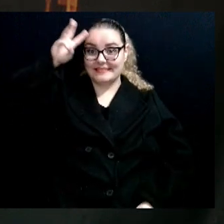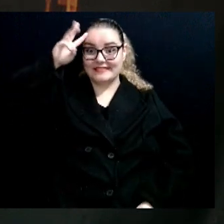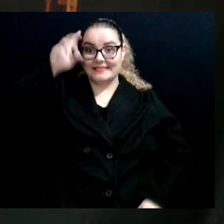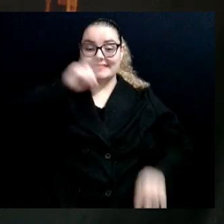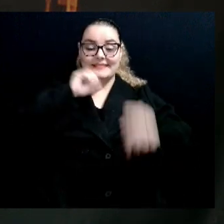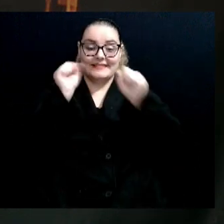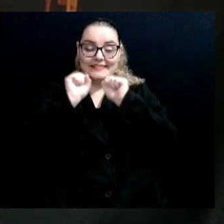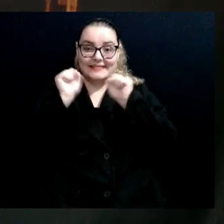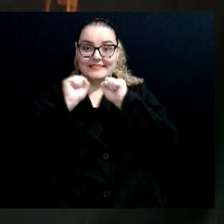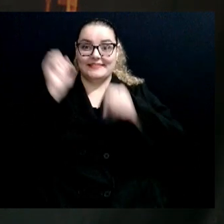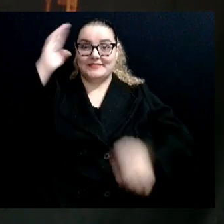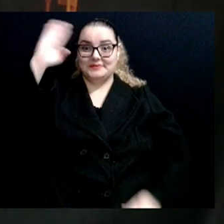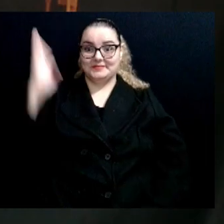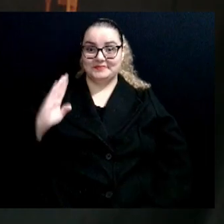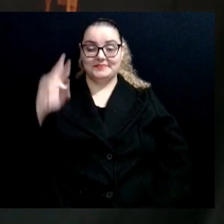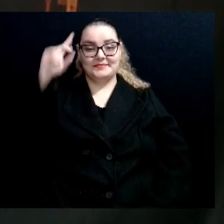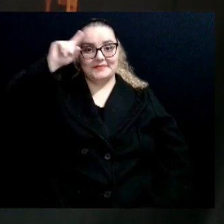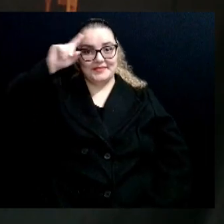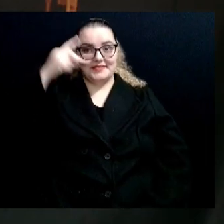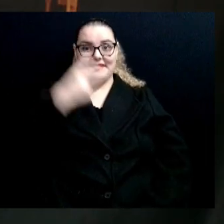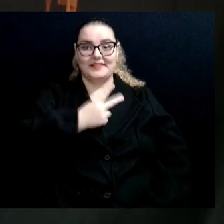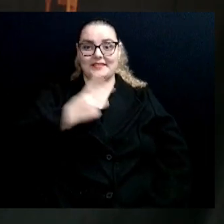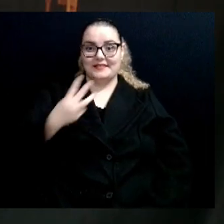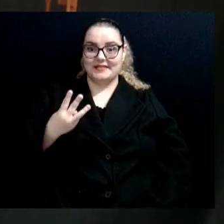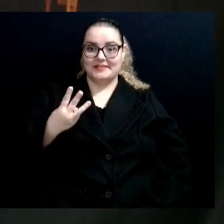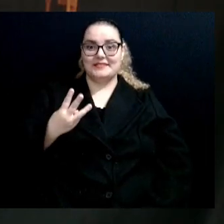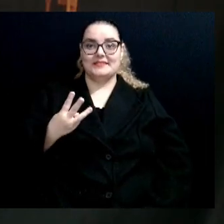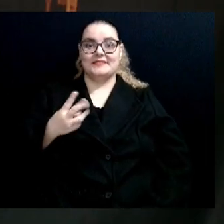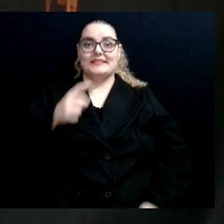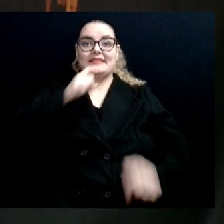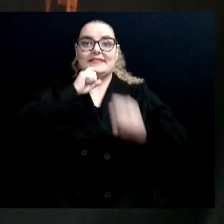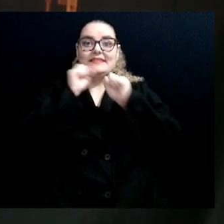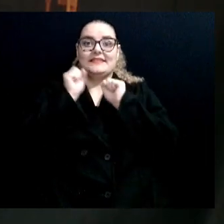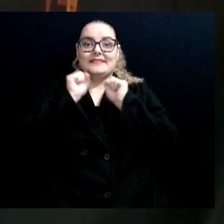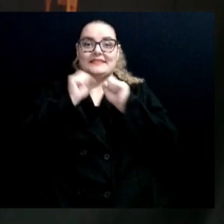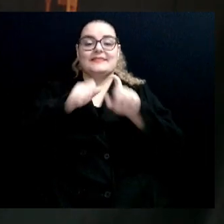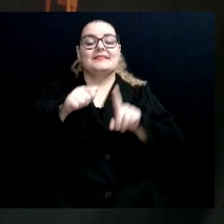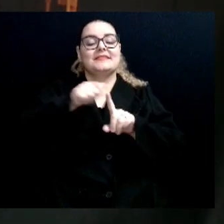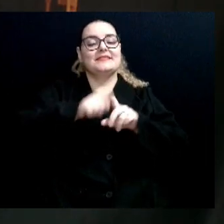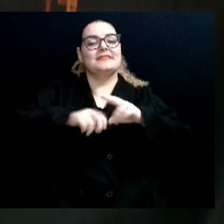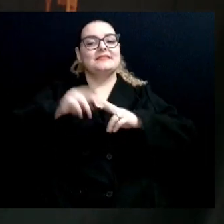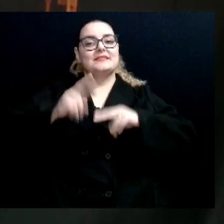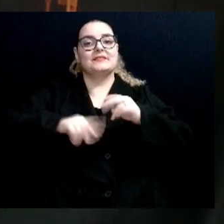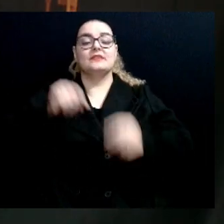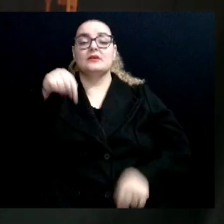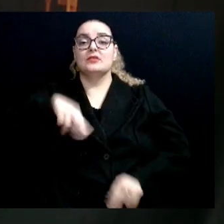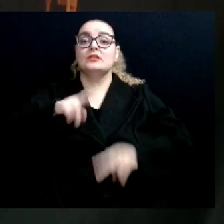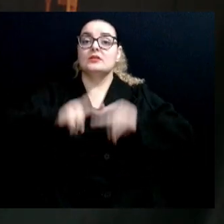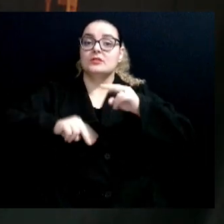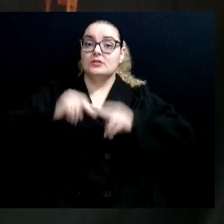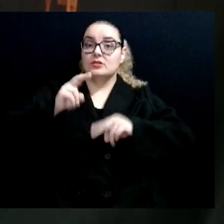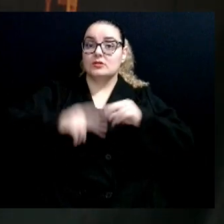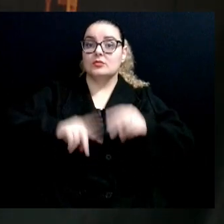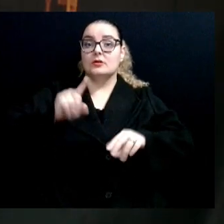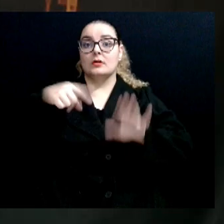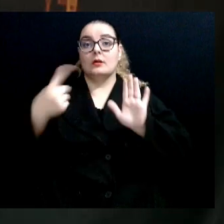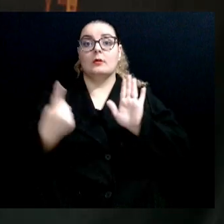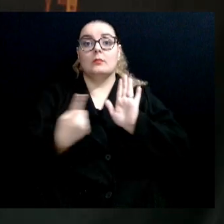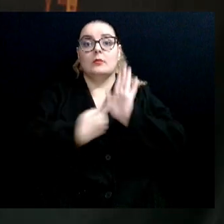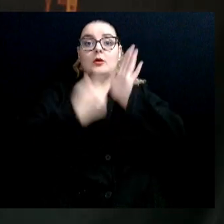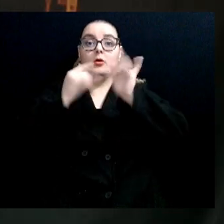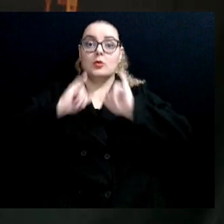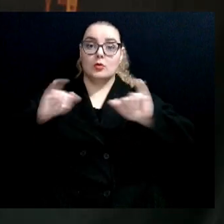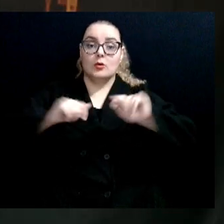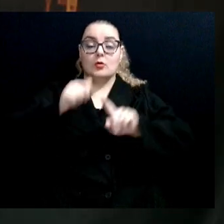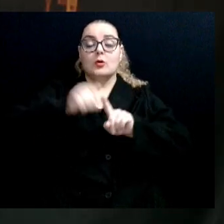dia 23 de junho. Vamos falar deste mês, que é marcado pela campanha Junho Violeta,